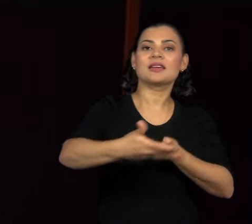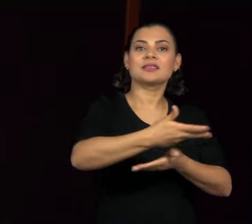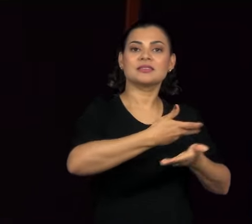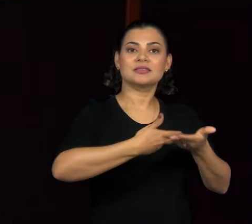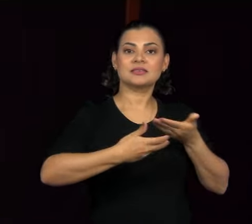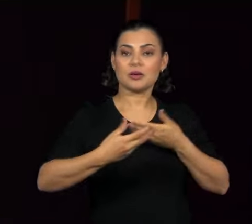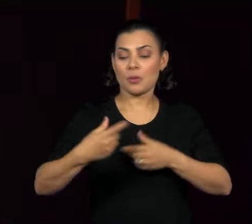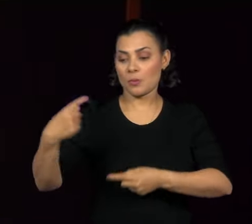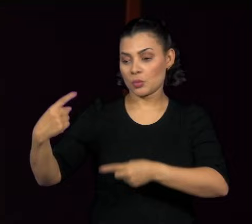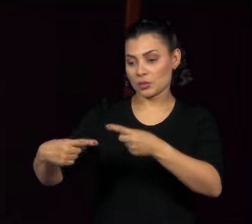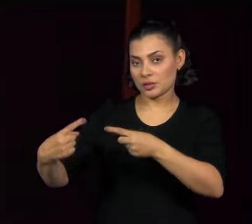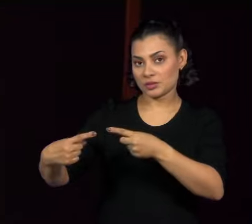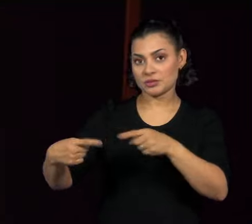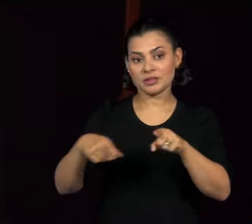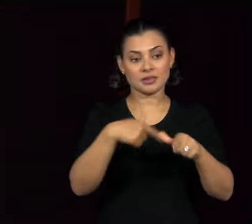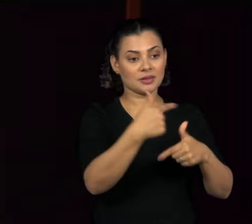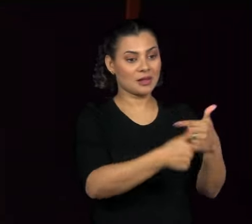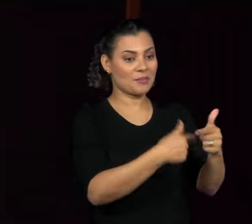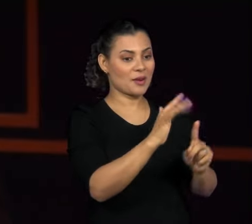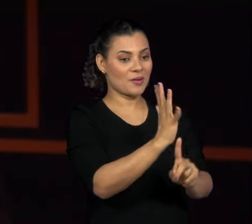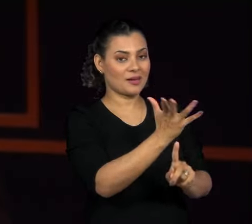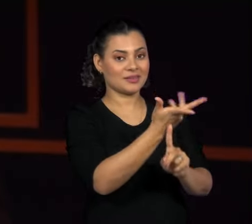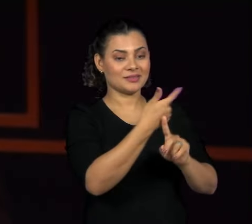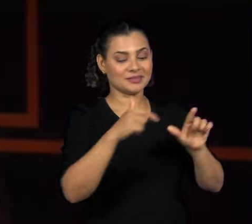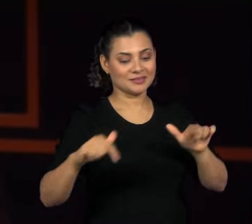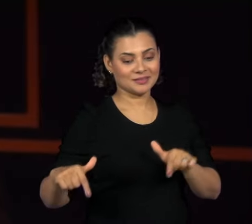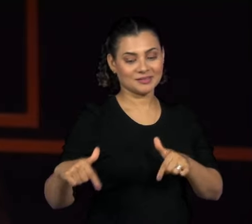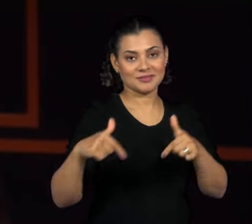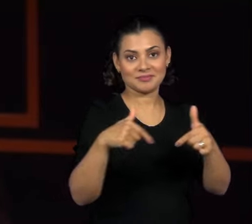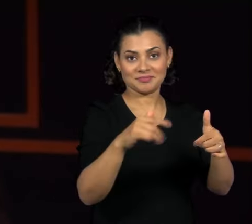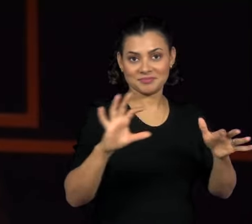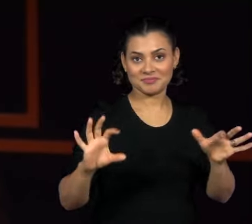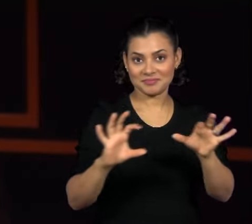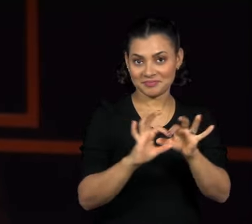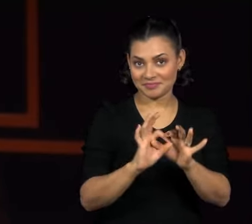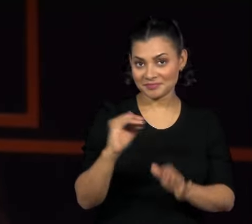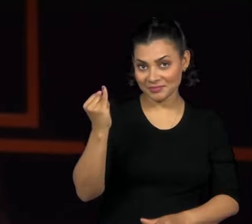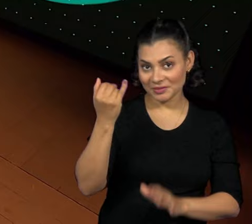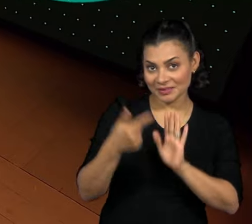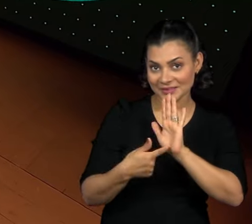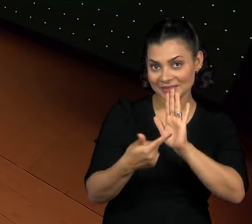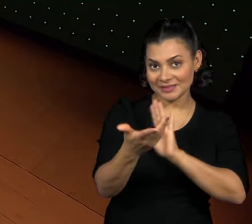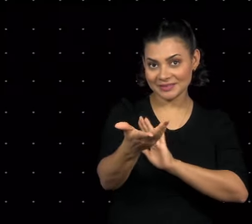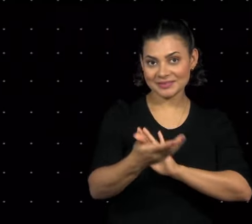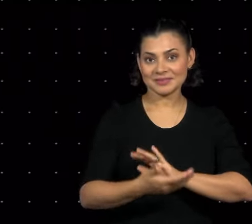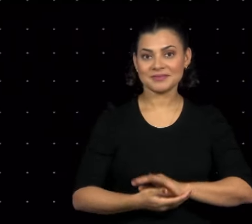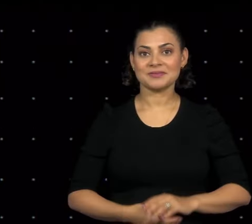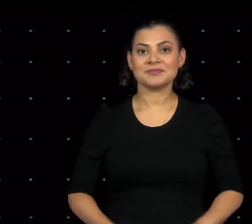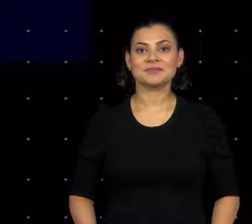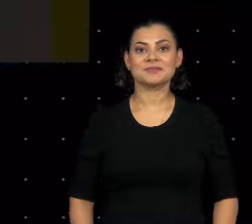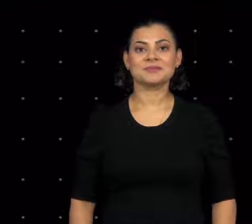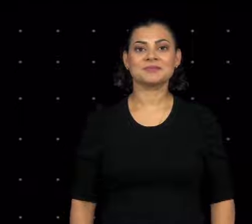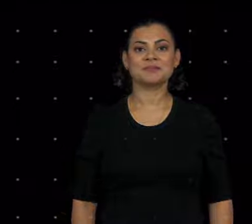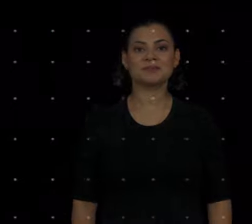sua atividade política e o seu trabalho artístico. Importante isso, muito importante. Vamos ver o que ela diz.